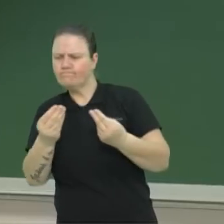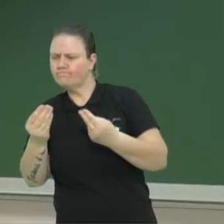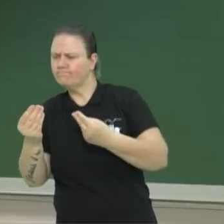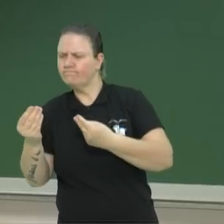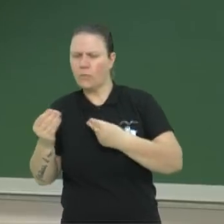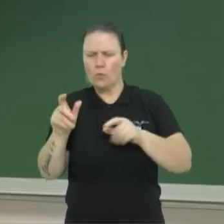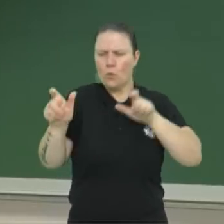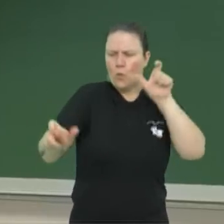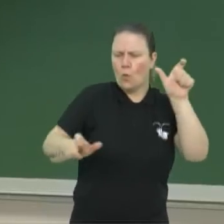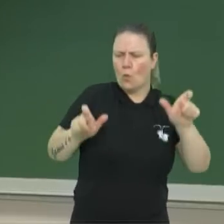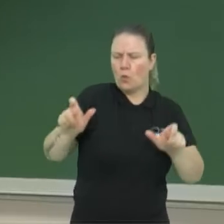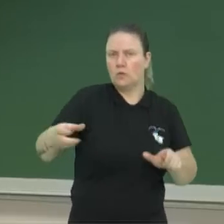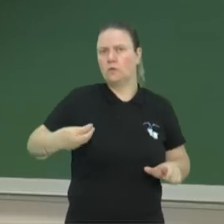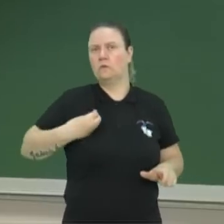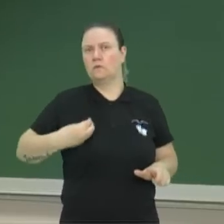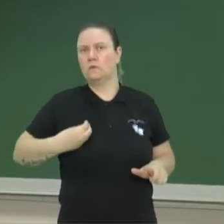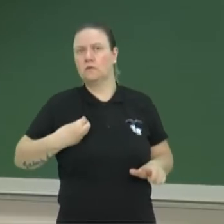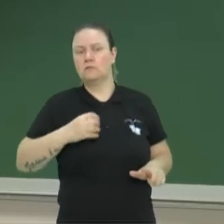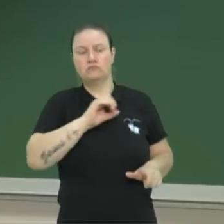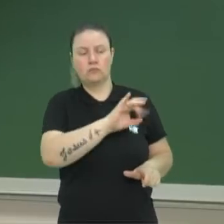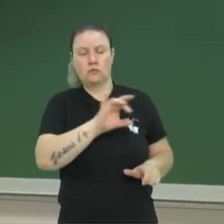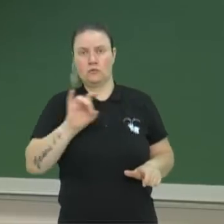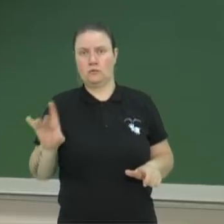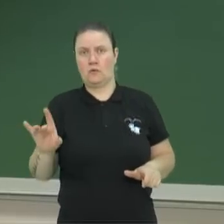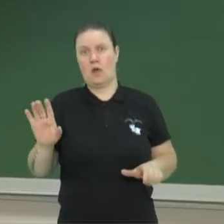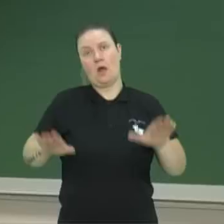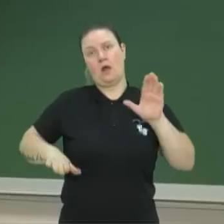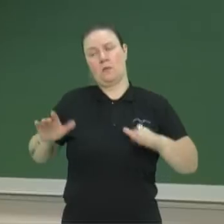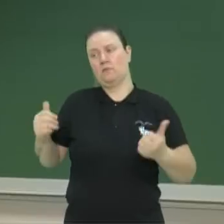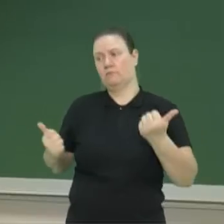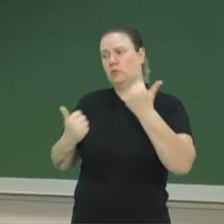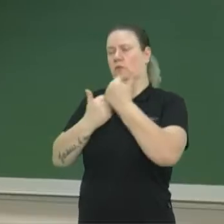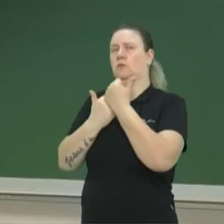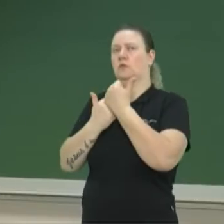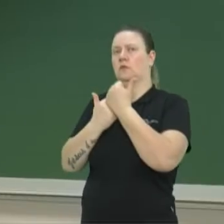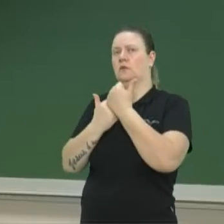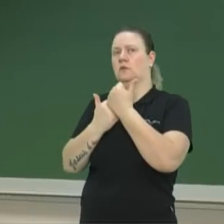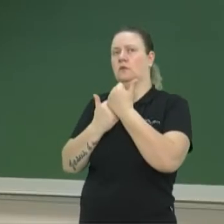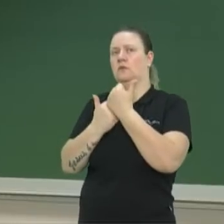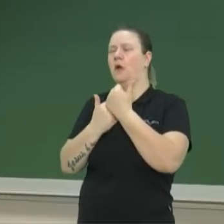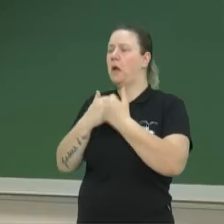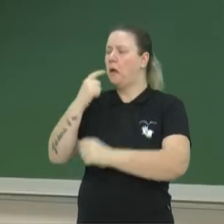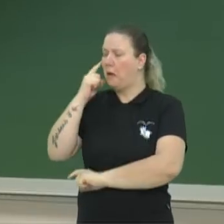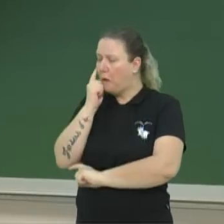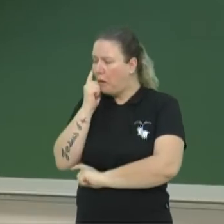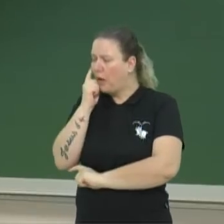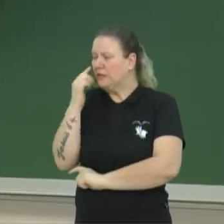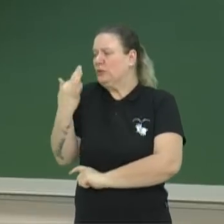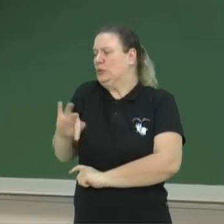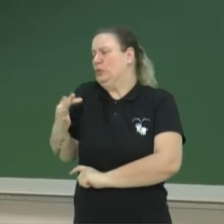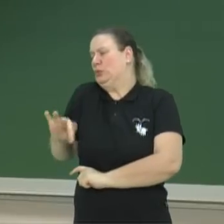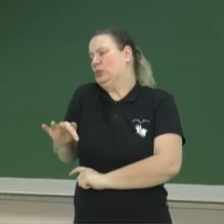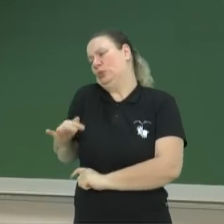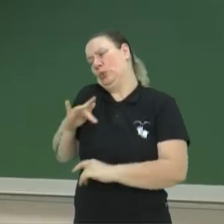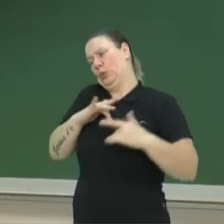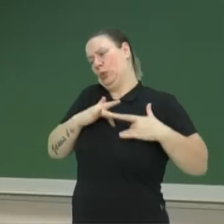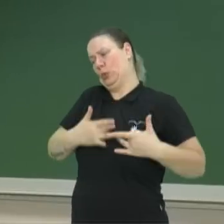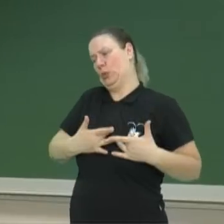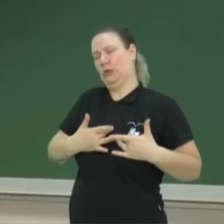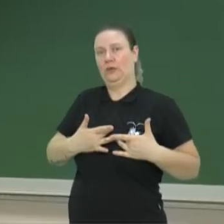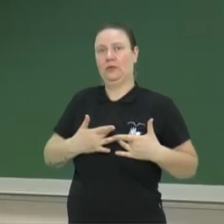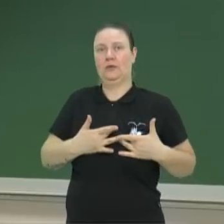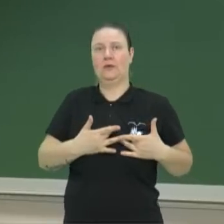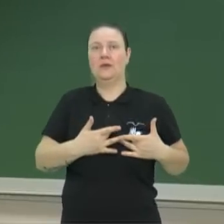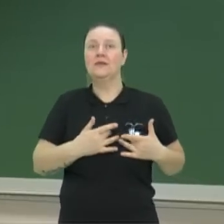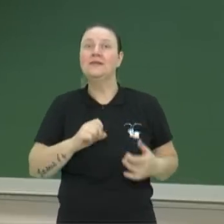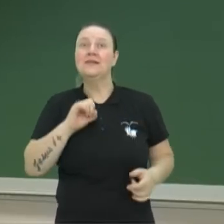pelos personagens. A gente às vezes se coloca no lugar do personagem. Isso é bem importante em um texto, né? Quando a gente pensa,